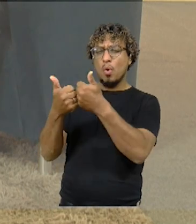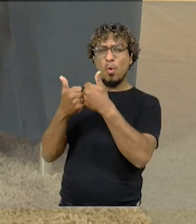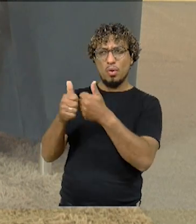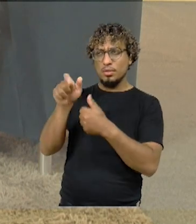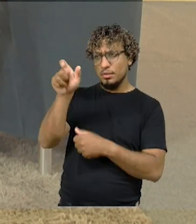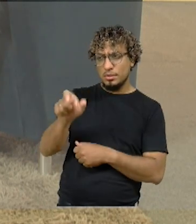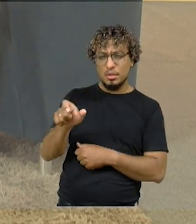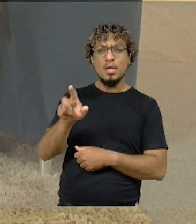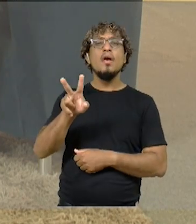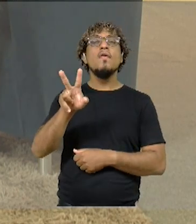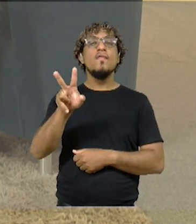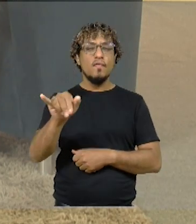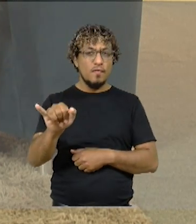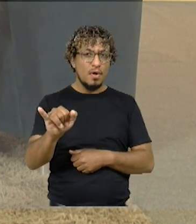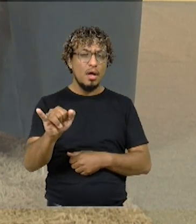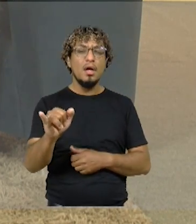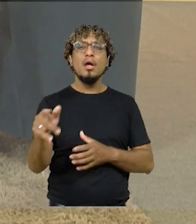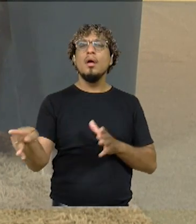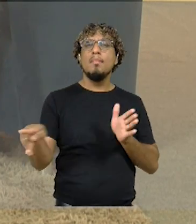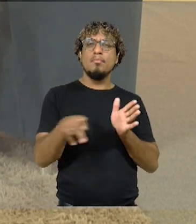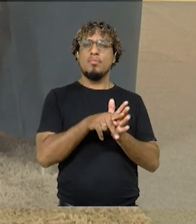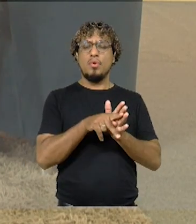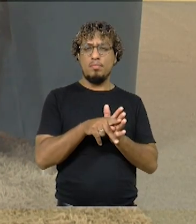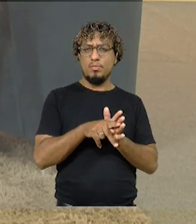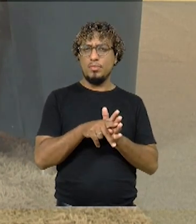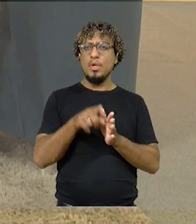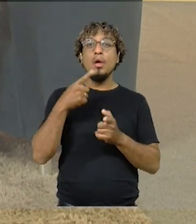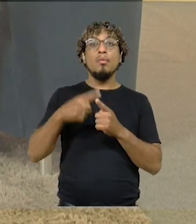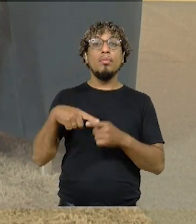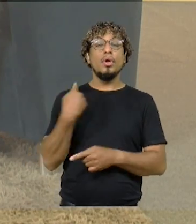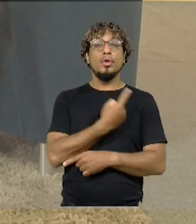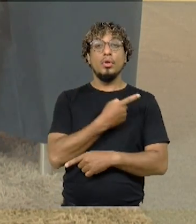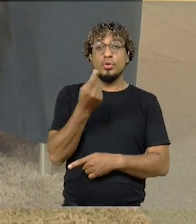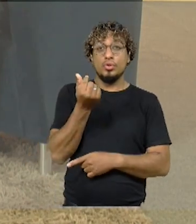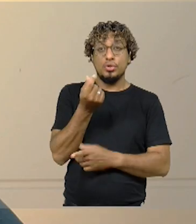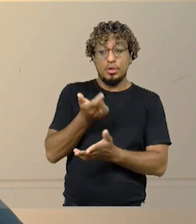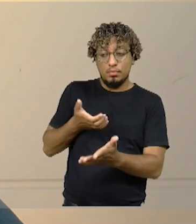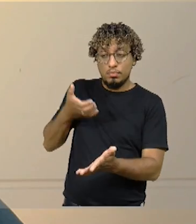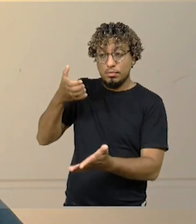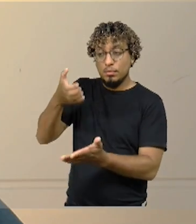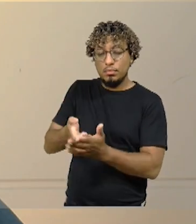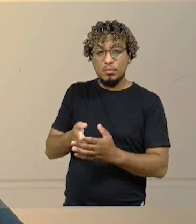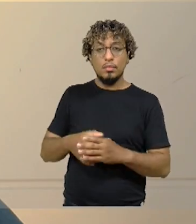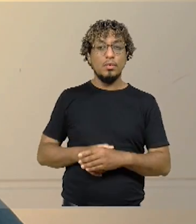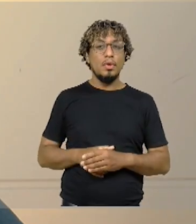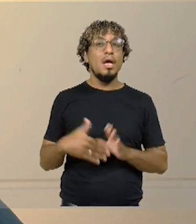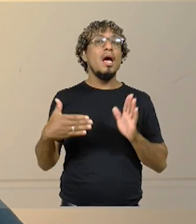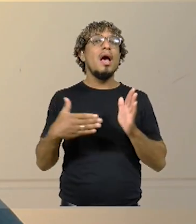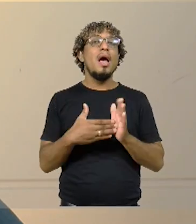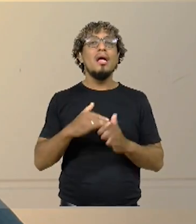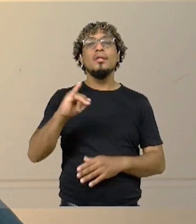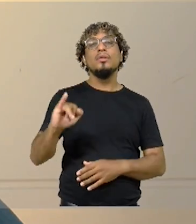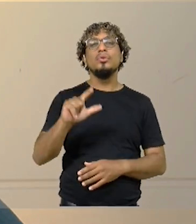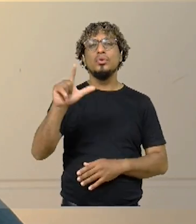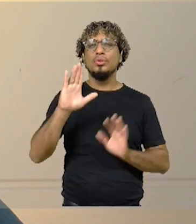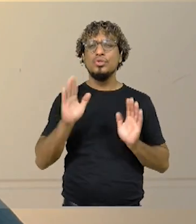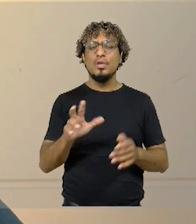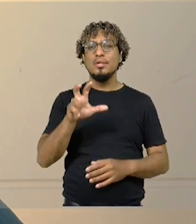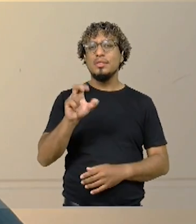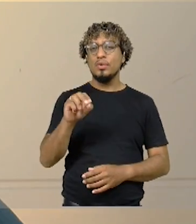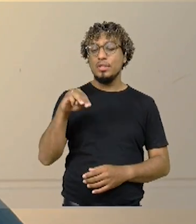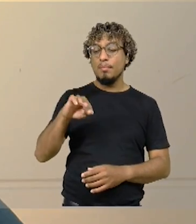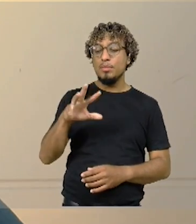para ser eficiente, de qualidade e inclusiva? Então, primeiro a gente tem que priorizar. Você tem que priorizar o pedestre, você tem